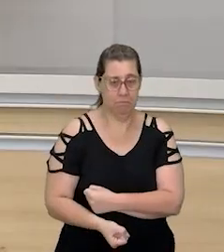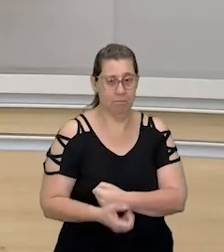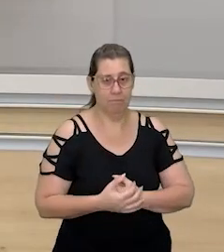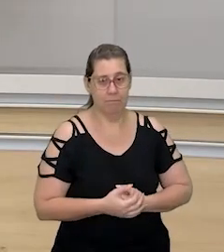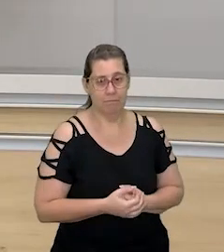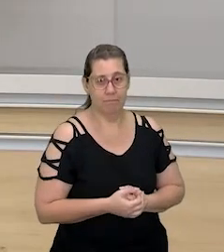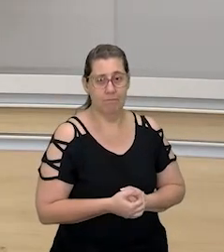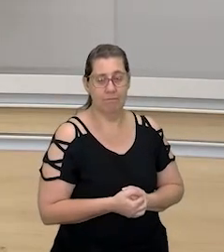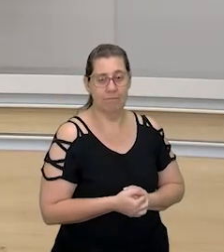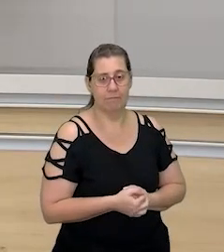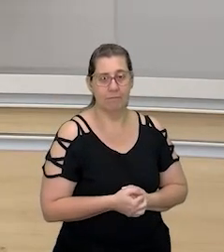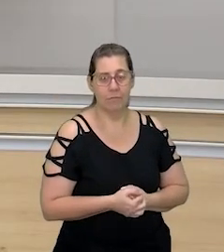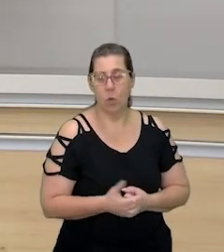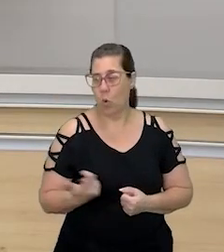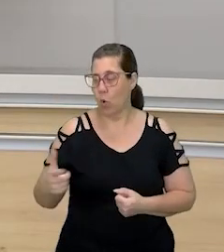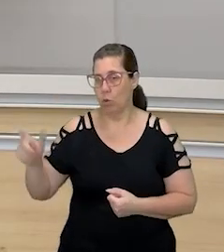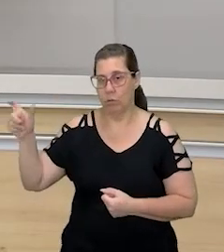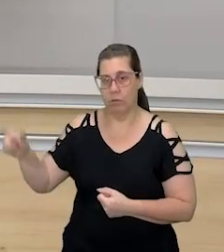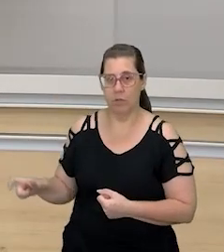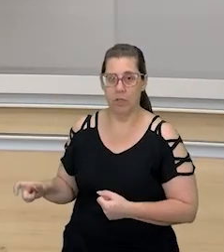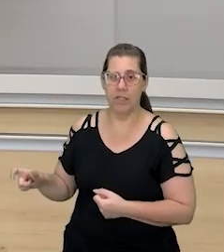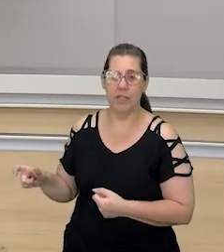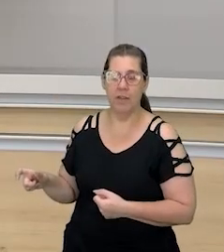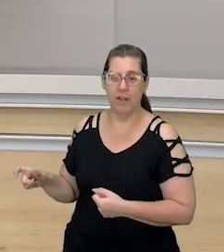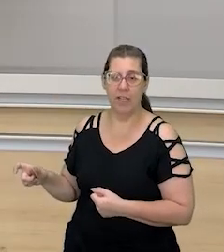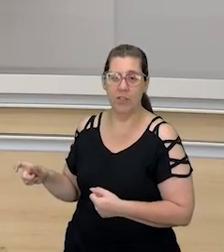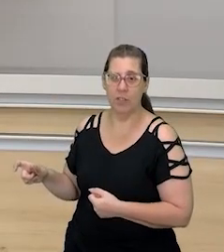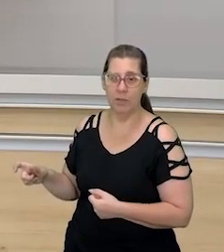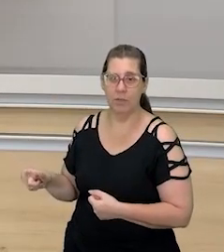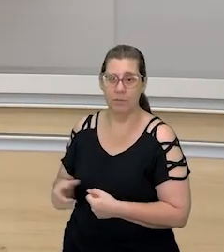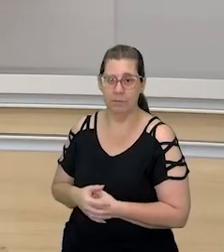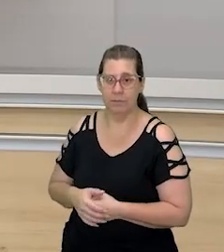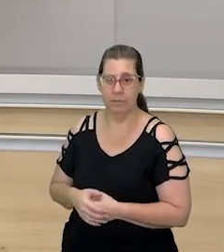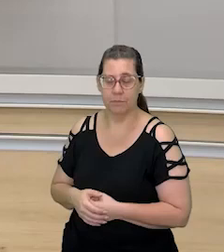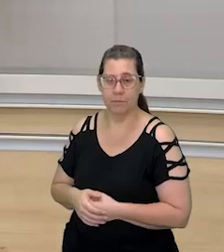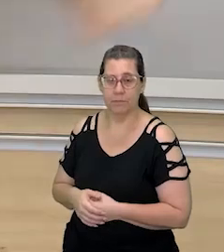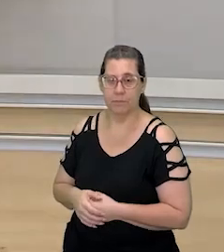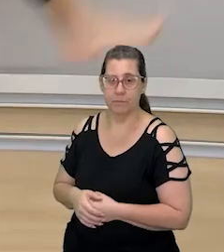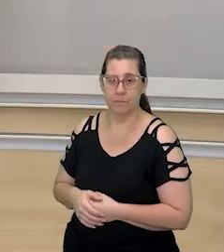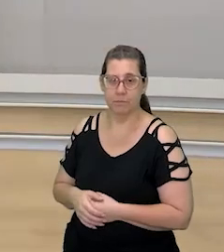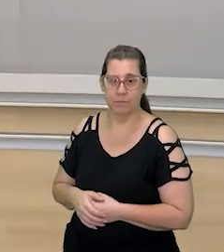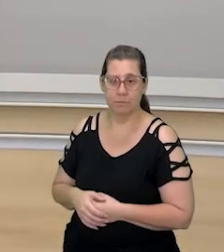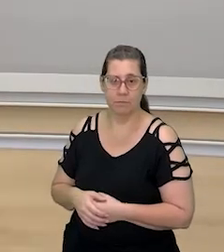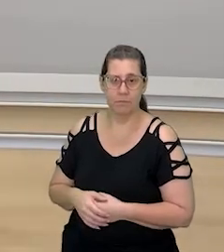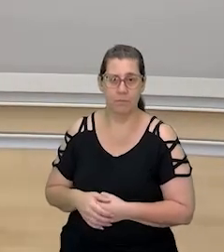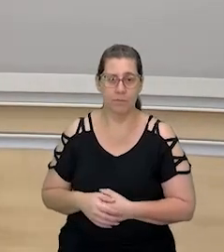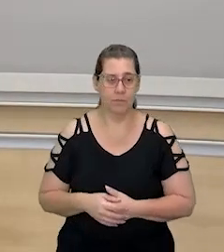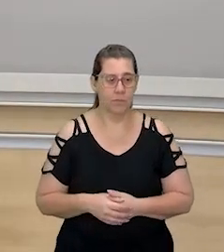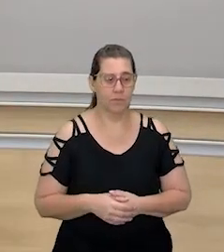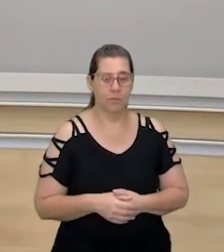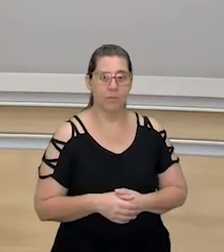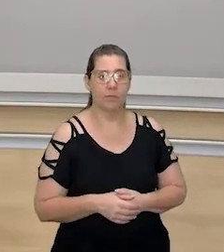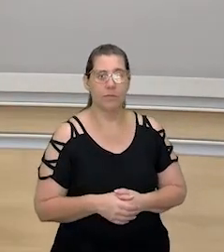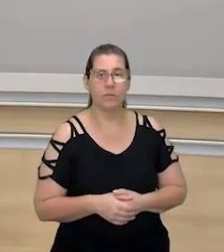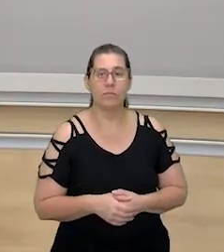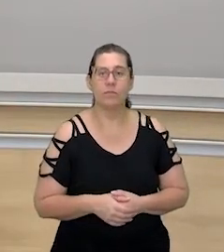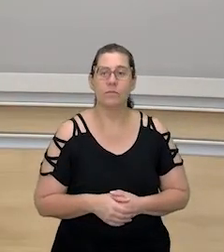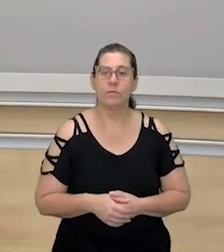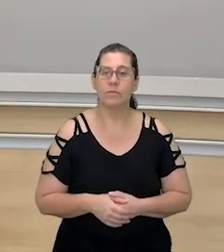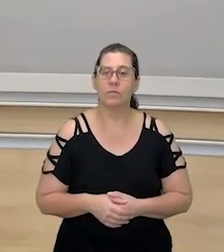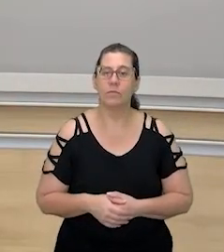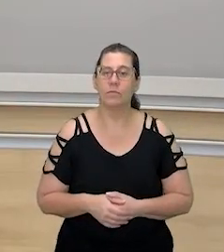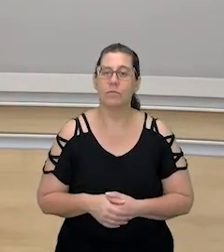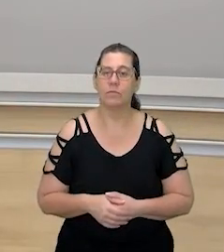viro outro adversário. Dou um maigeri, né? Um chute frontal na altura do abdômen e